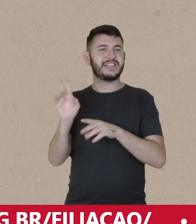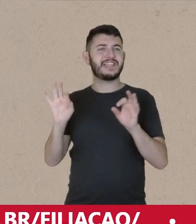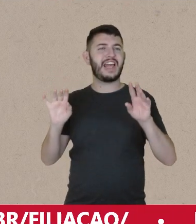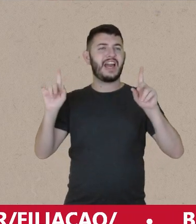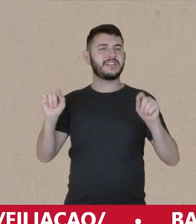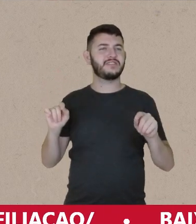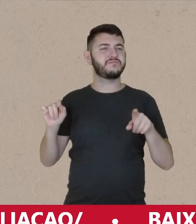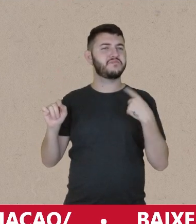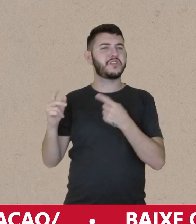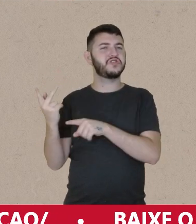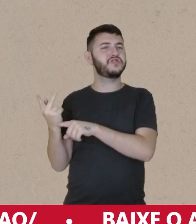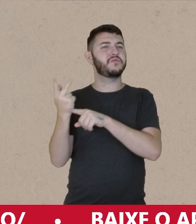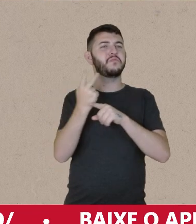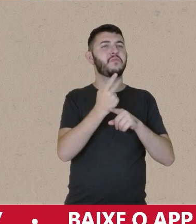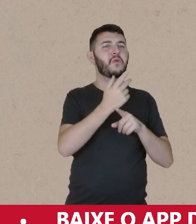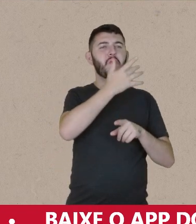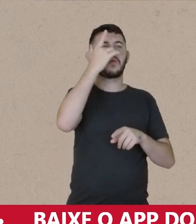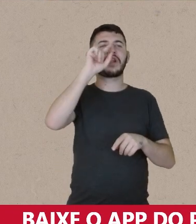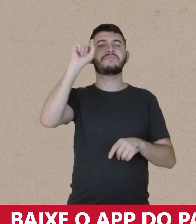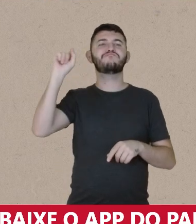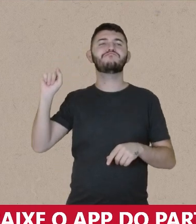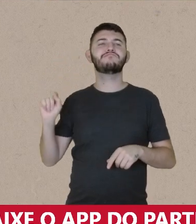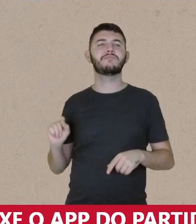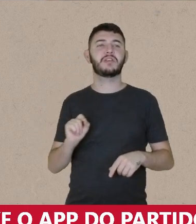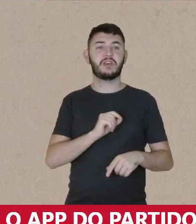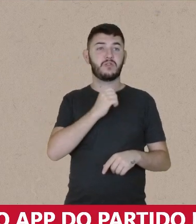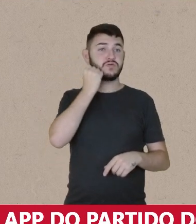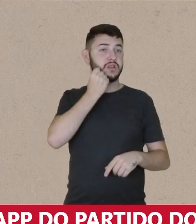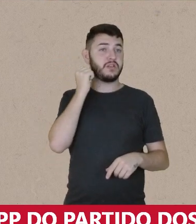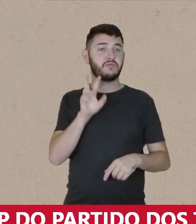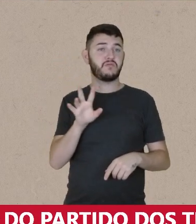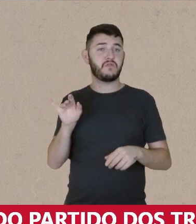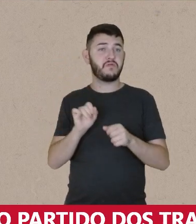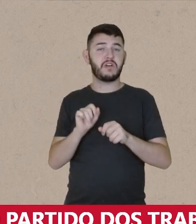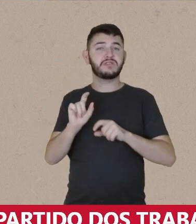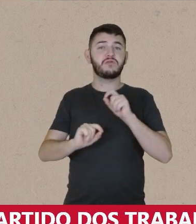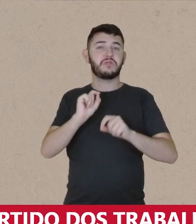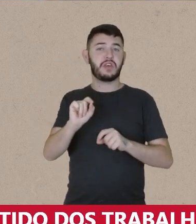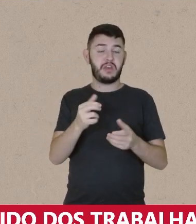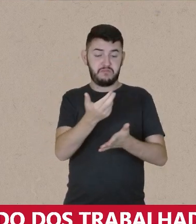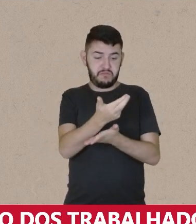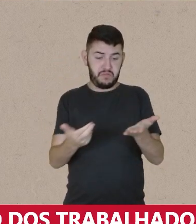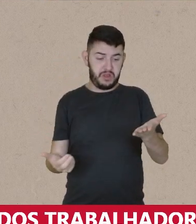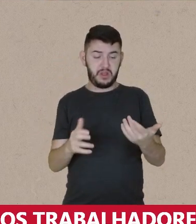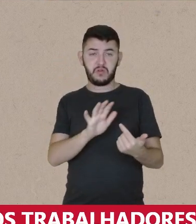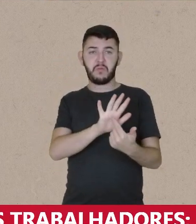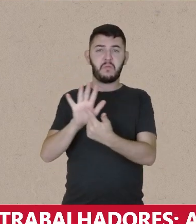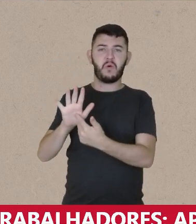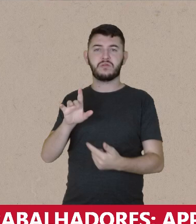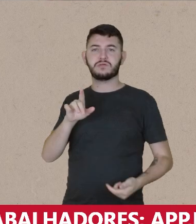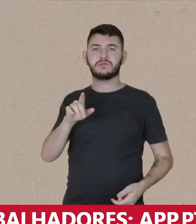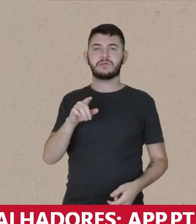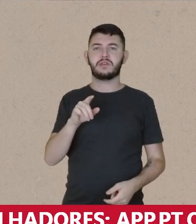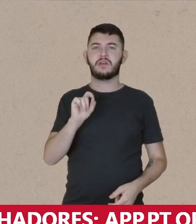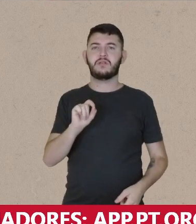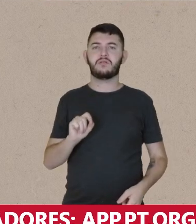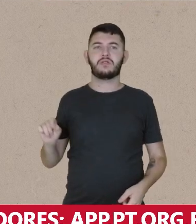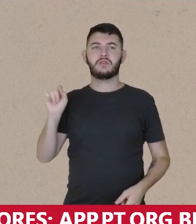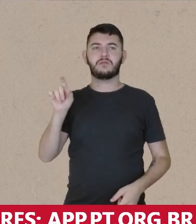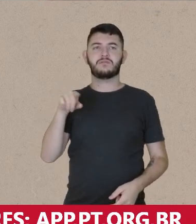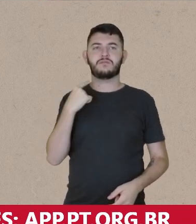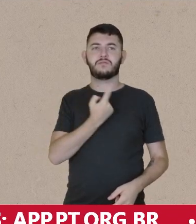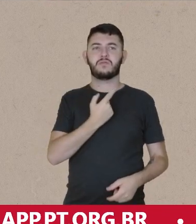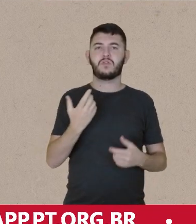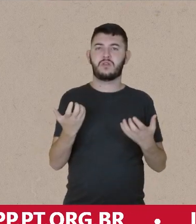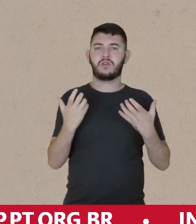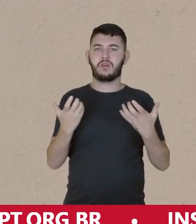que os senadores vão fazer? Como é que eles vão colocar isso no relatório dizendo queremos responsabilizar a Agência Nacional de Saúde? Como é